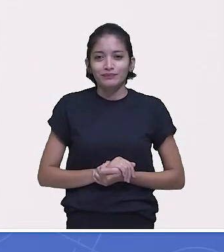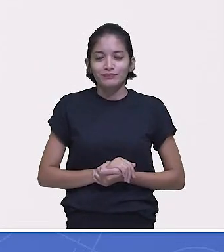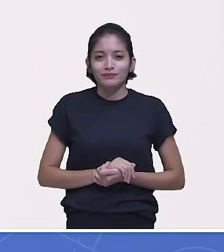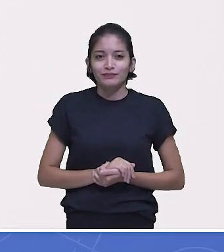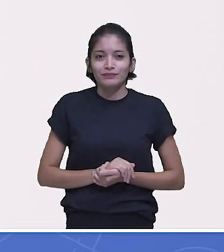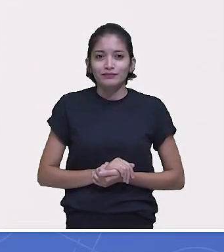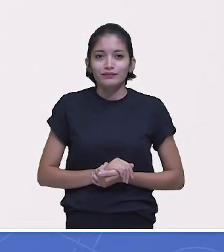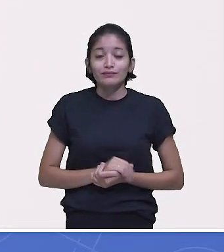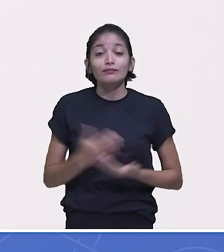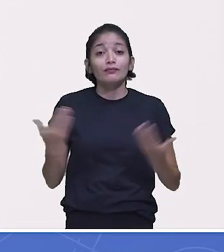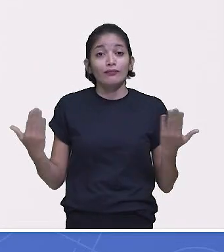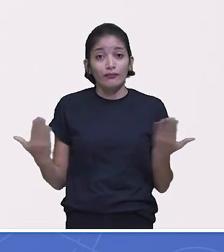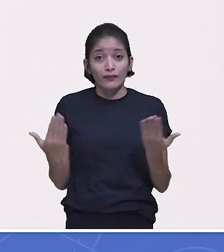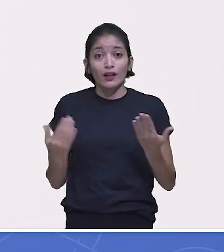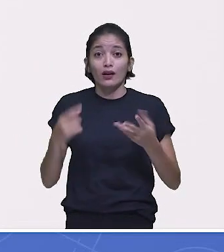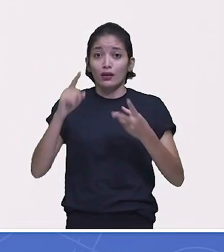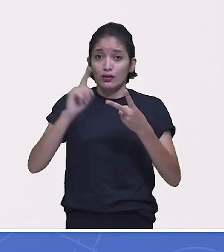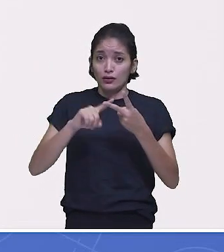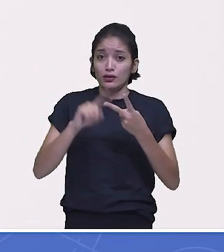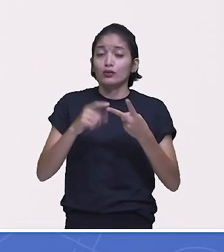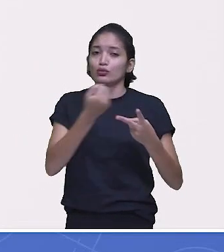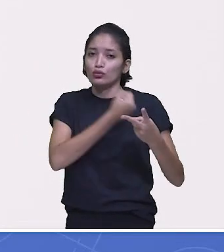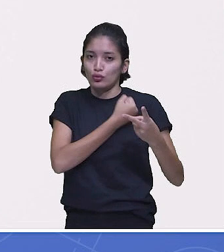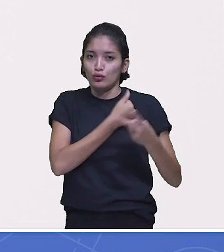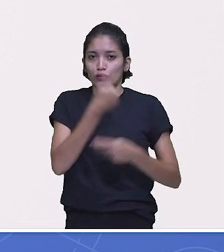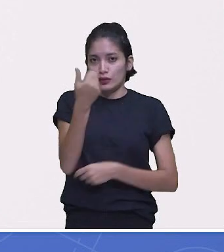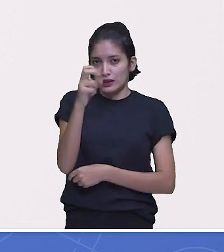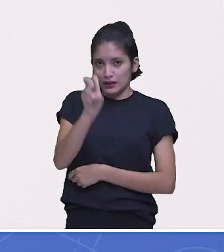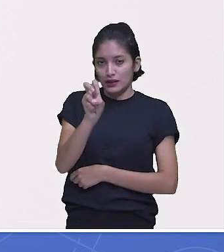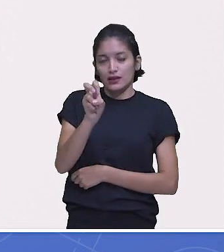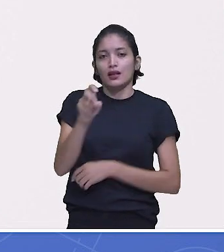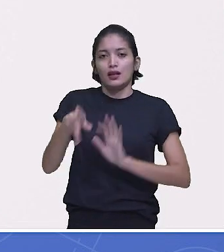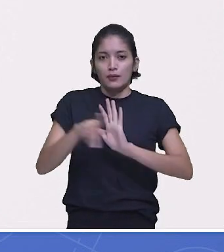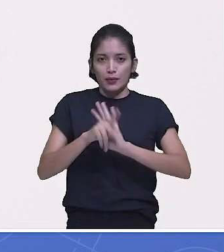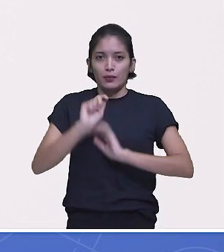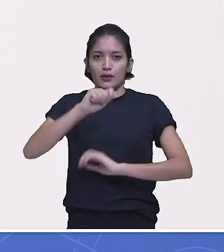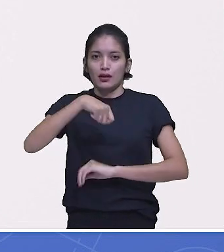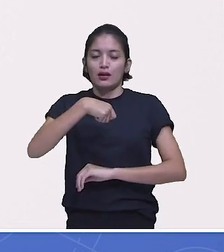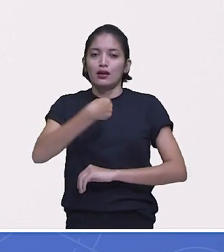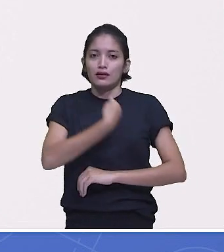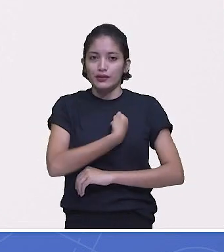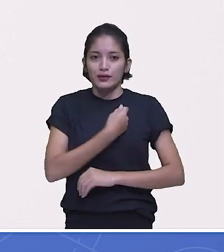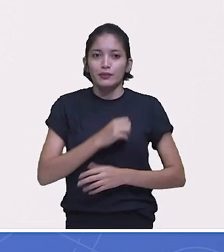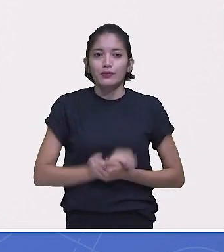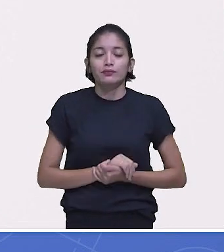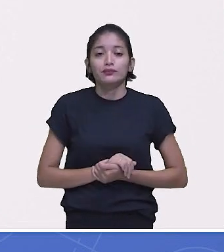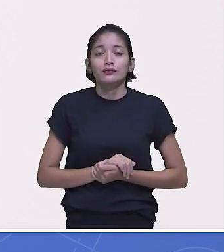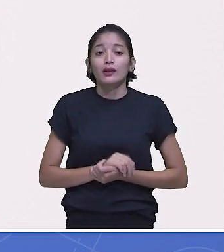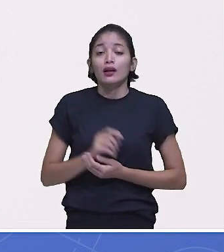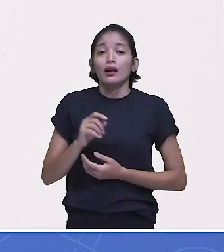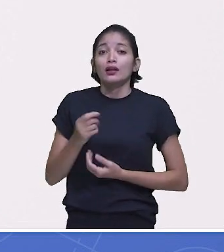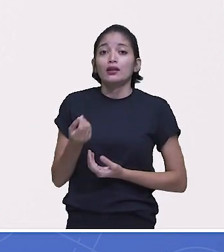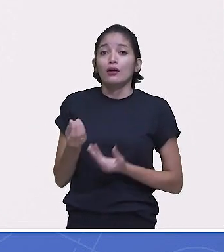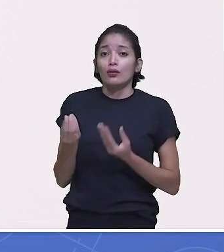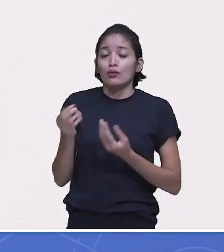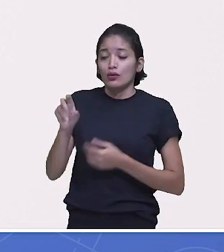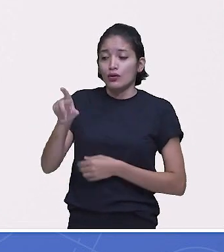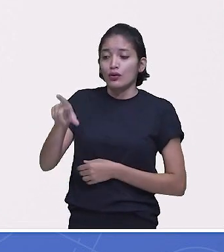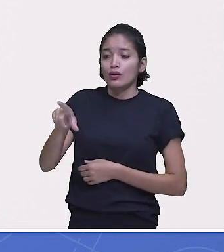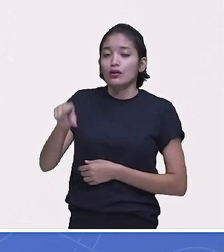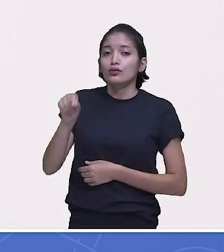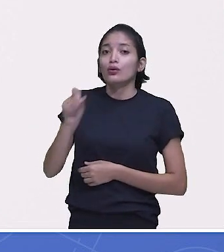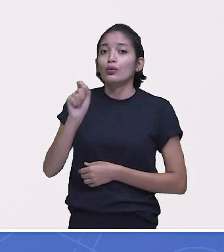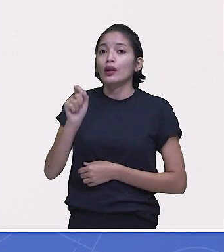Vamos agora para a segunda questão, que é a questão 15 de língua espanhola. Marque a alternativa em que os